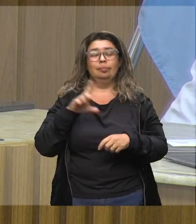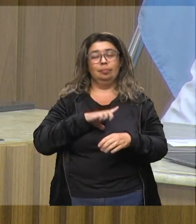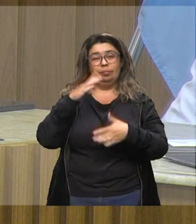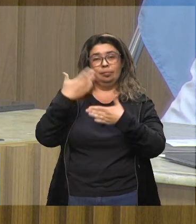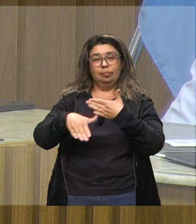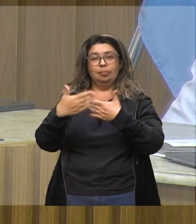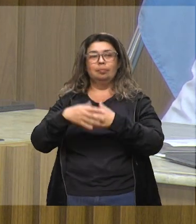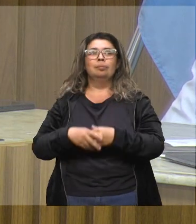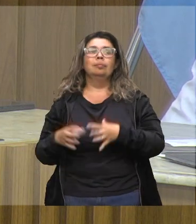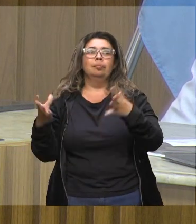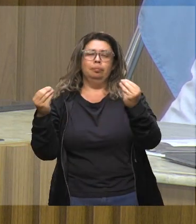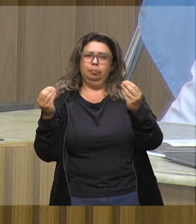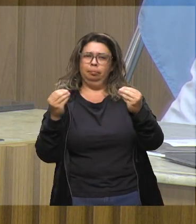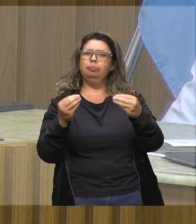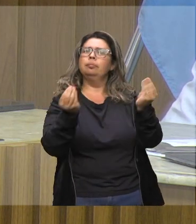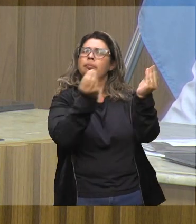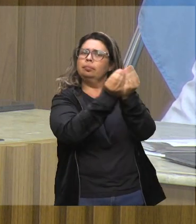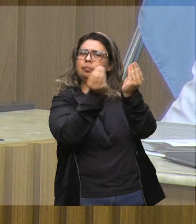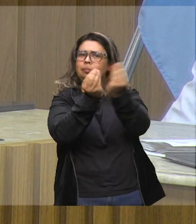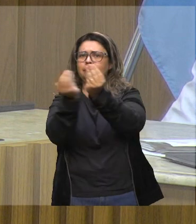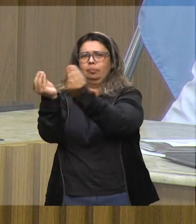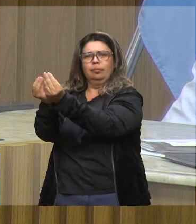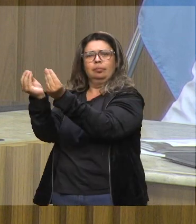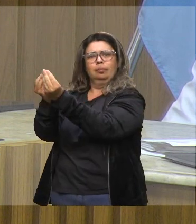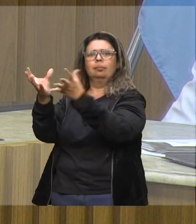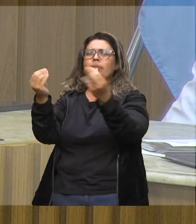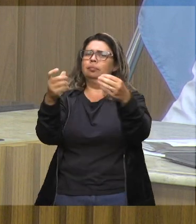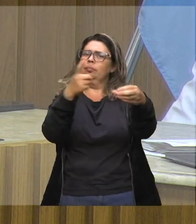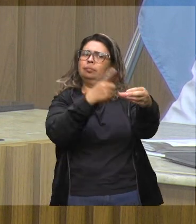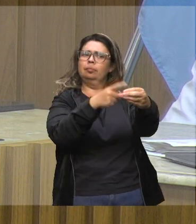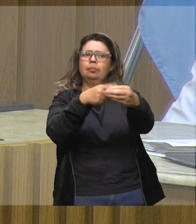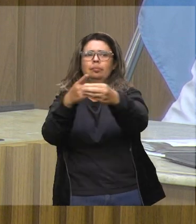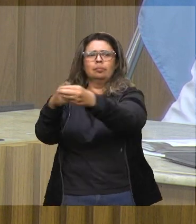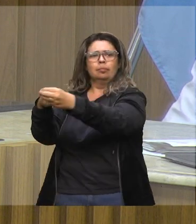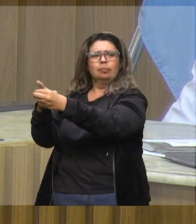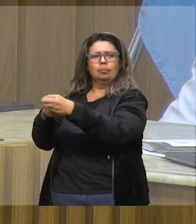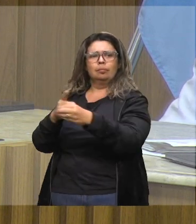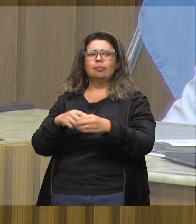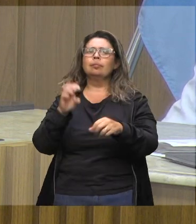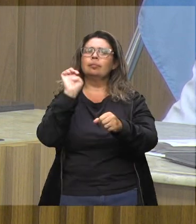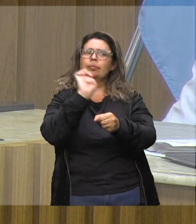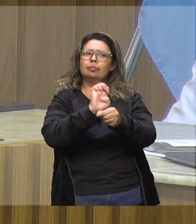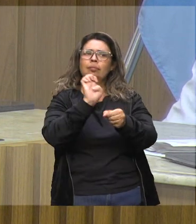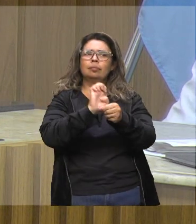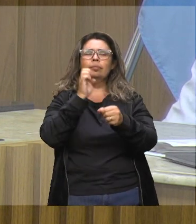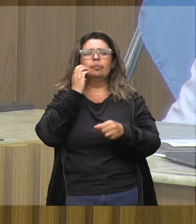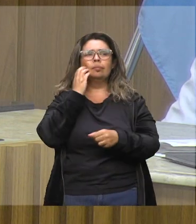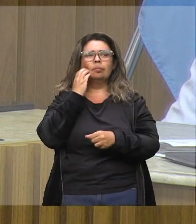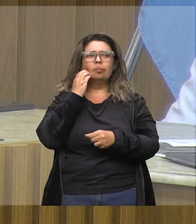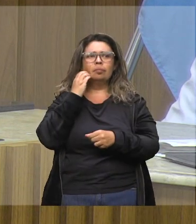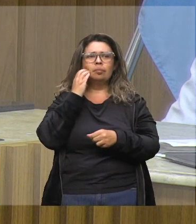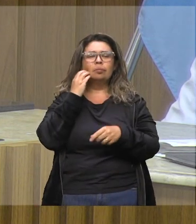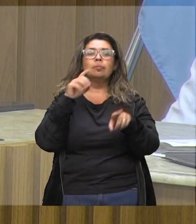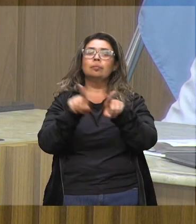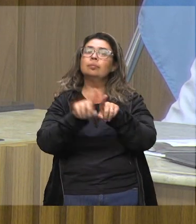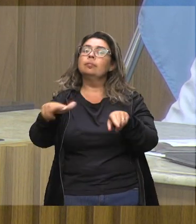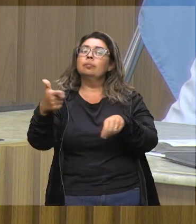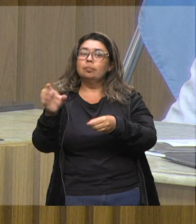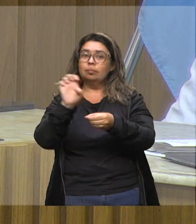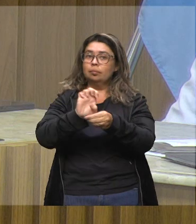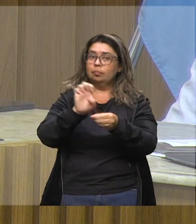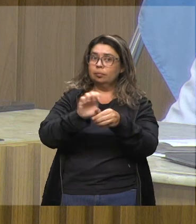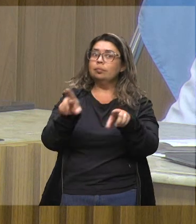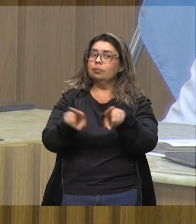aqui várias confederações de várias cidades do estado, né? Inclusive, acho que uma delegação de outro estado, né